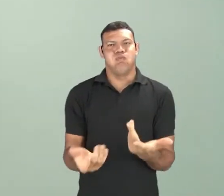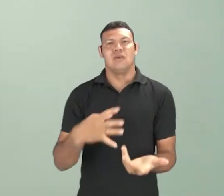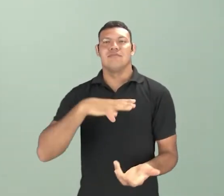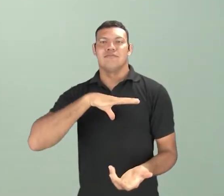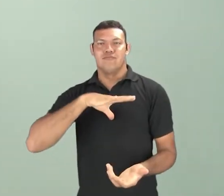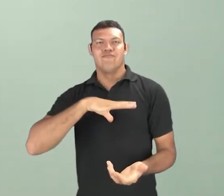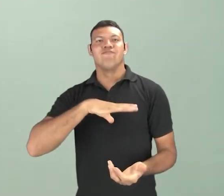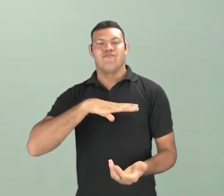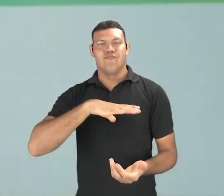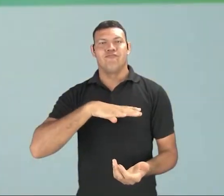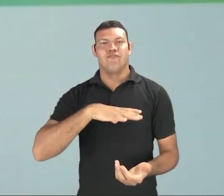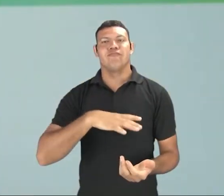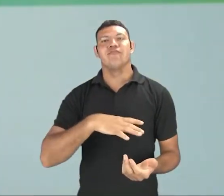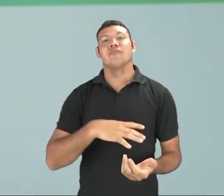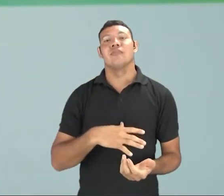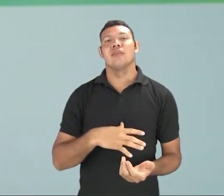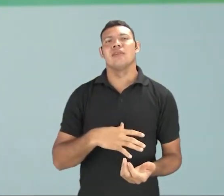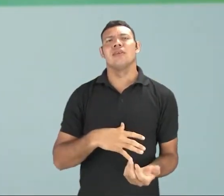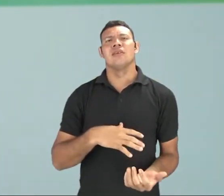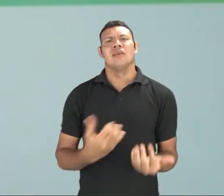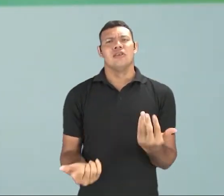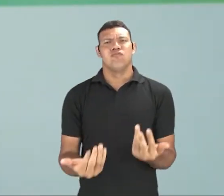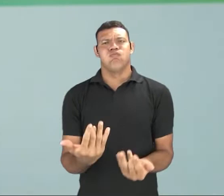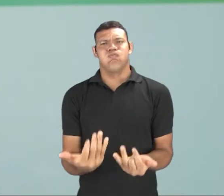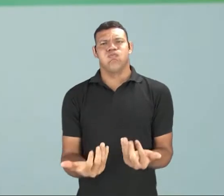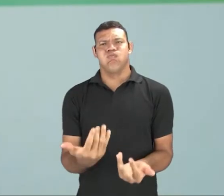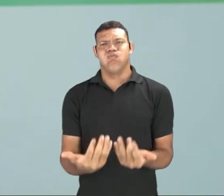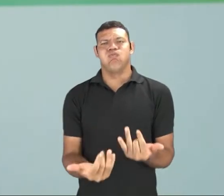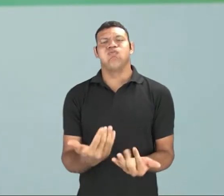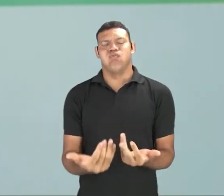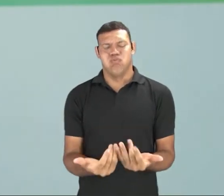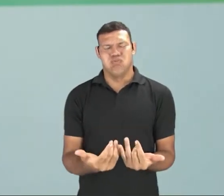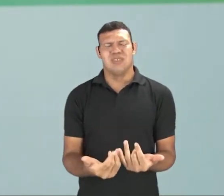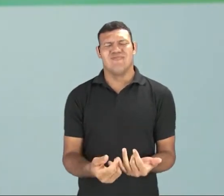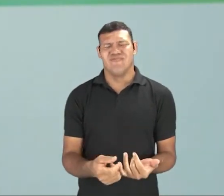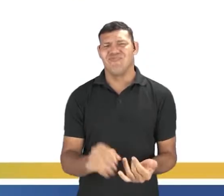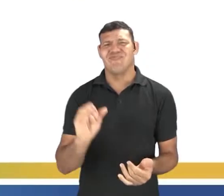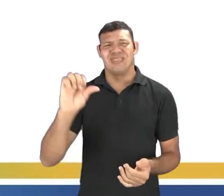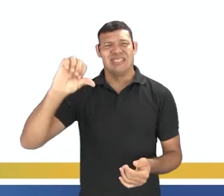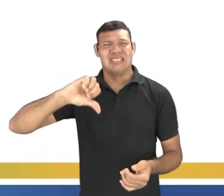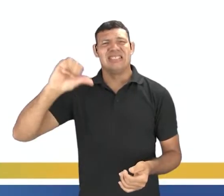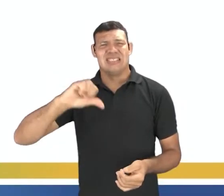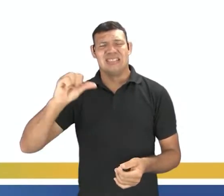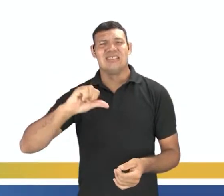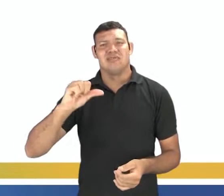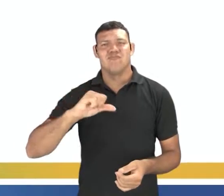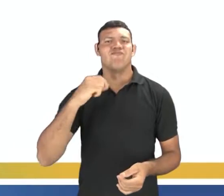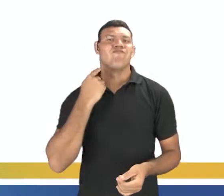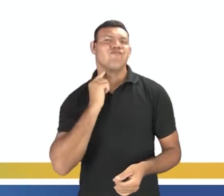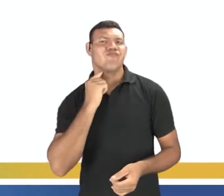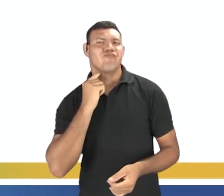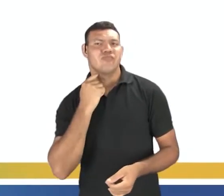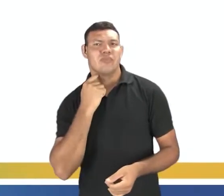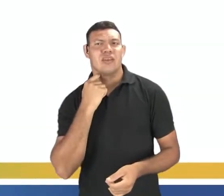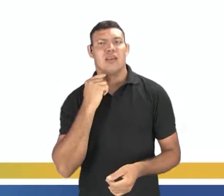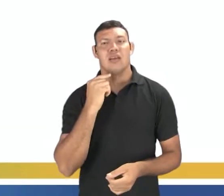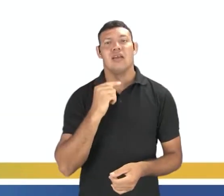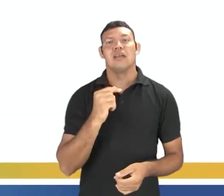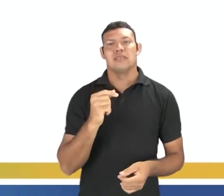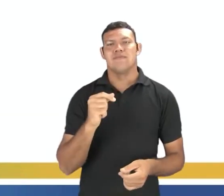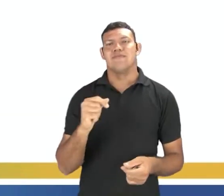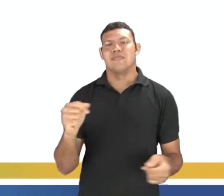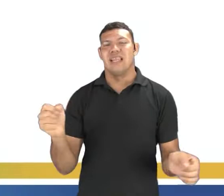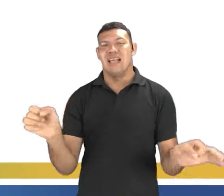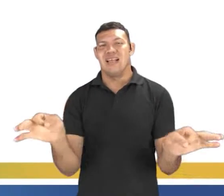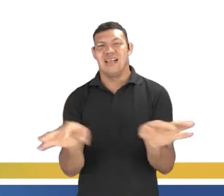Queimadas urbanas. As queimadas urbanas incomodam, poluem e destroem a fauna e flora. Além